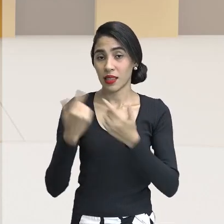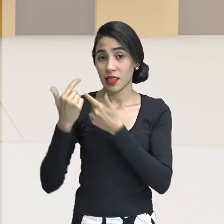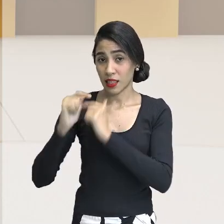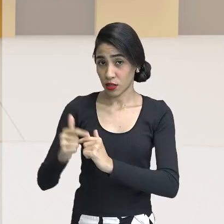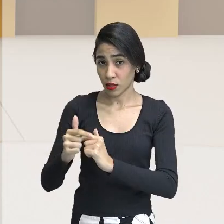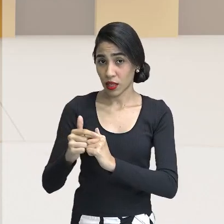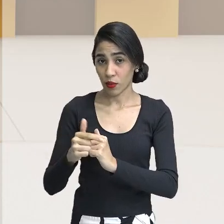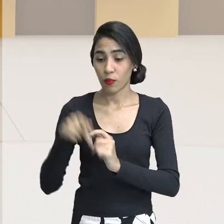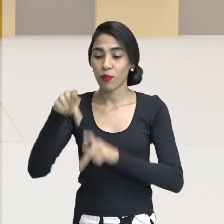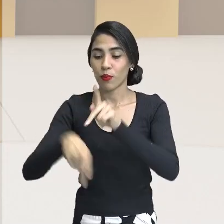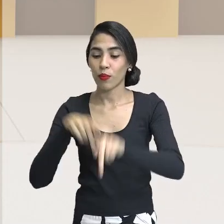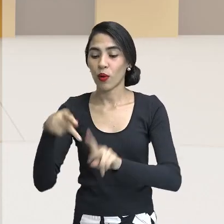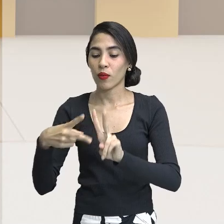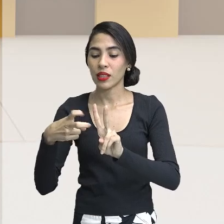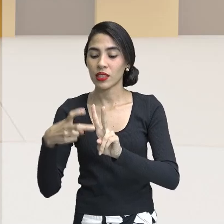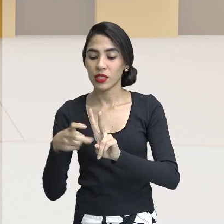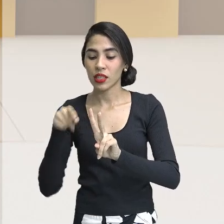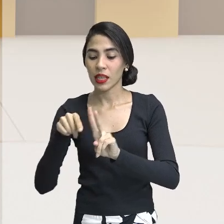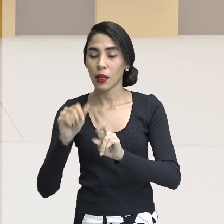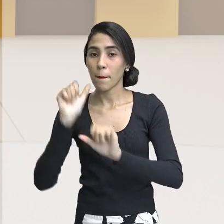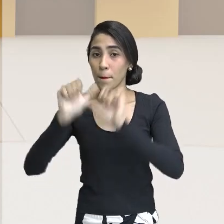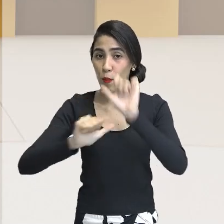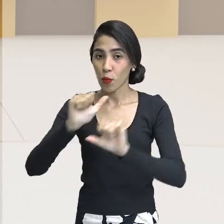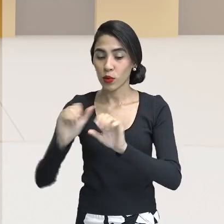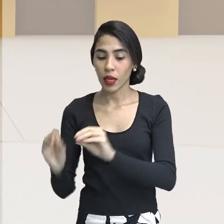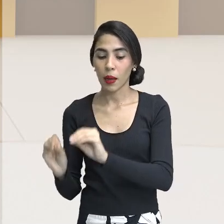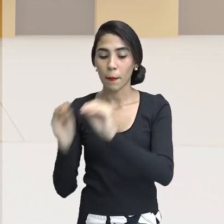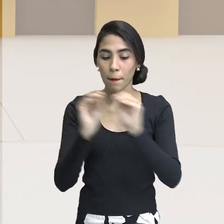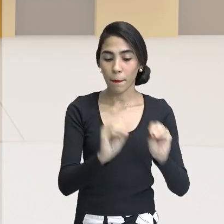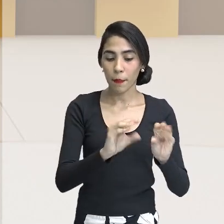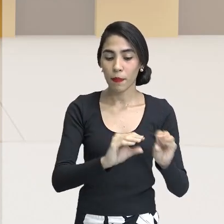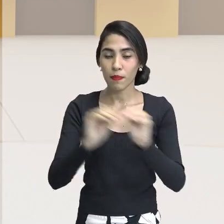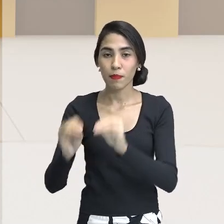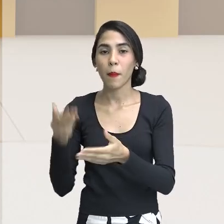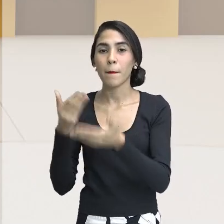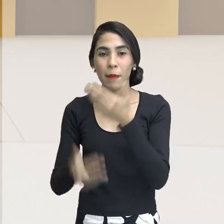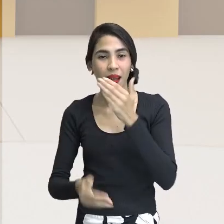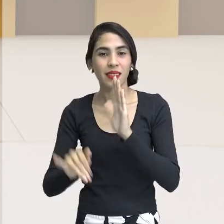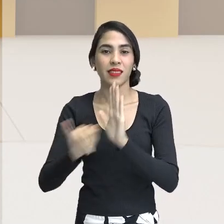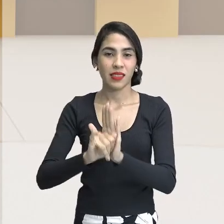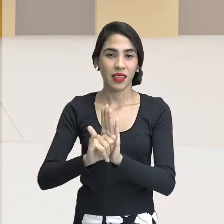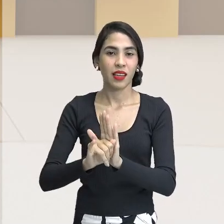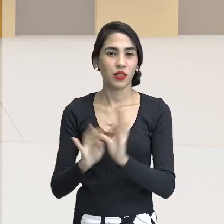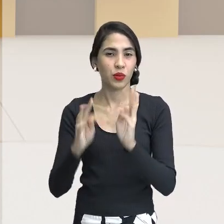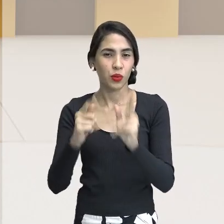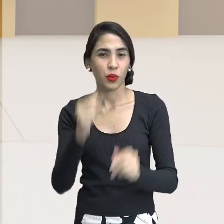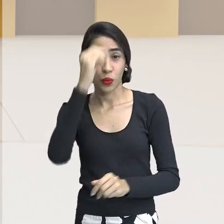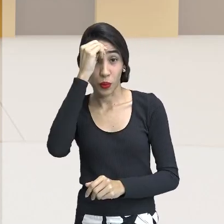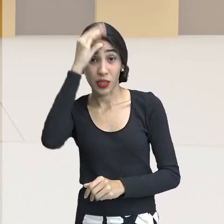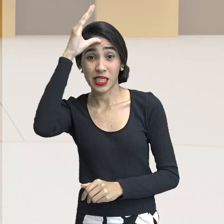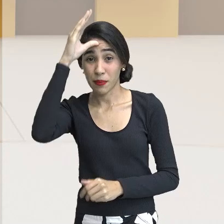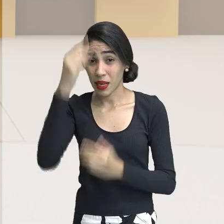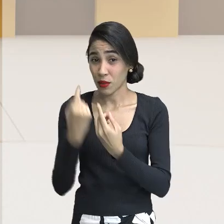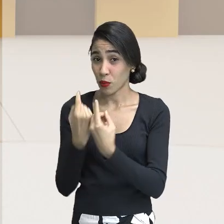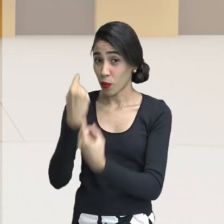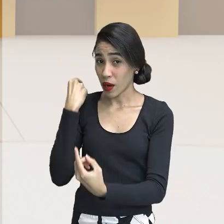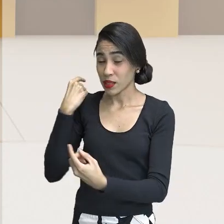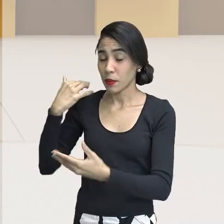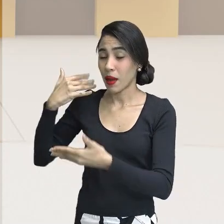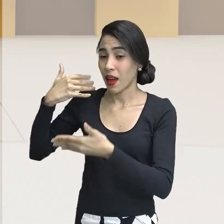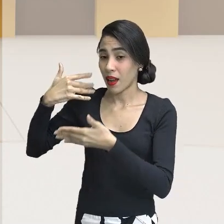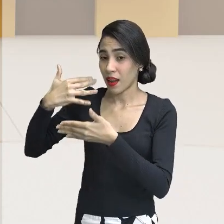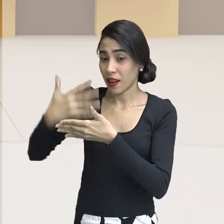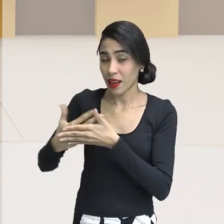povo indígena sai daquele local, ele vai perder sua identidade. Todo o conhecimento que eles reproduziram